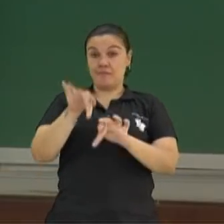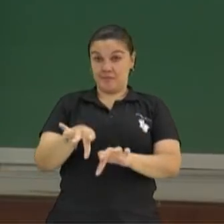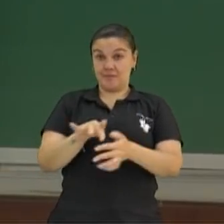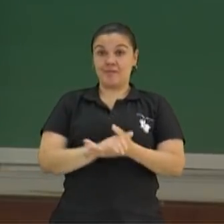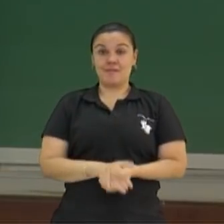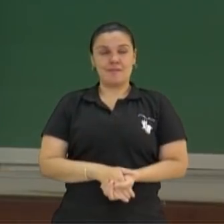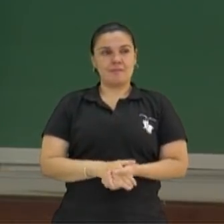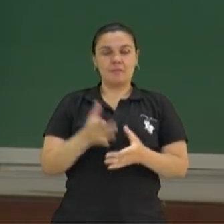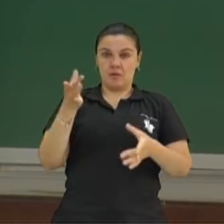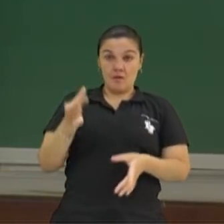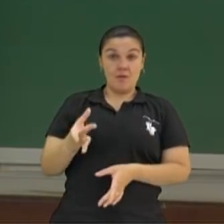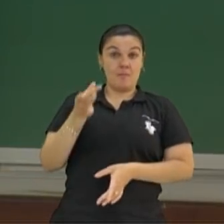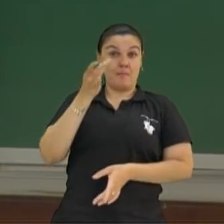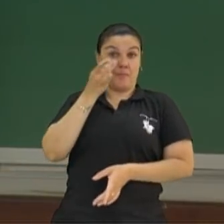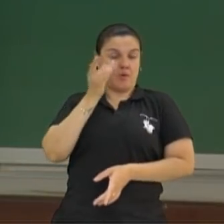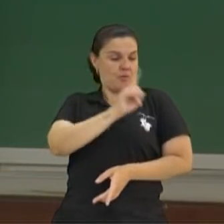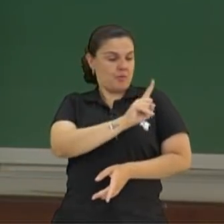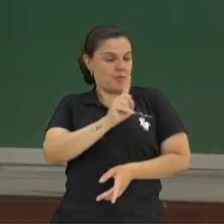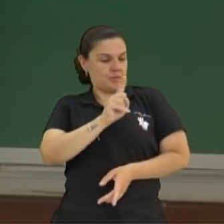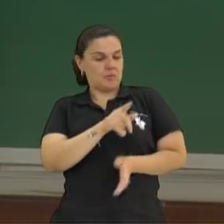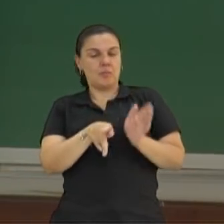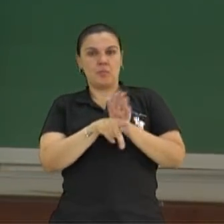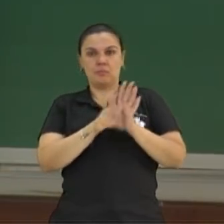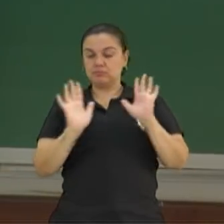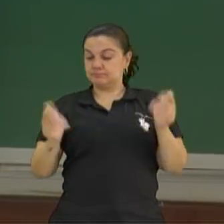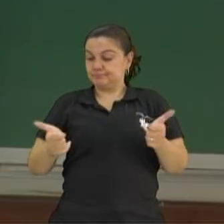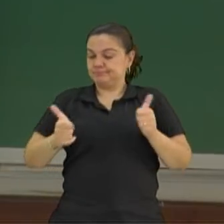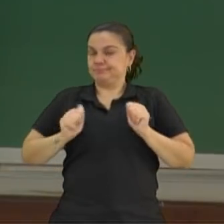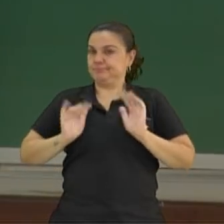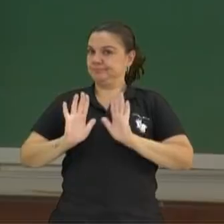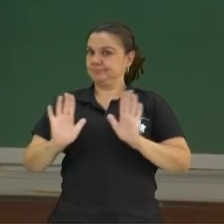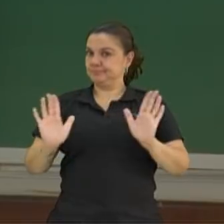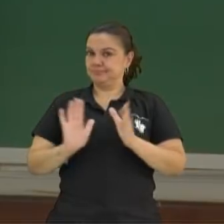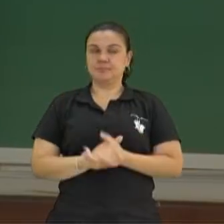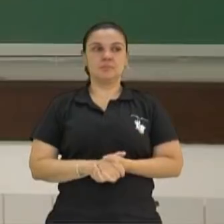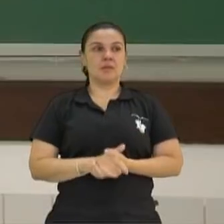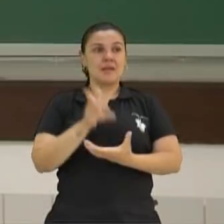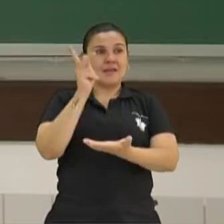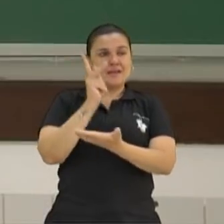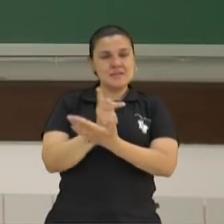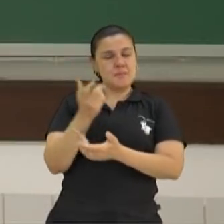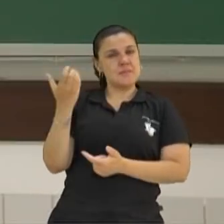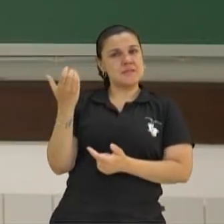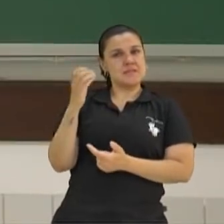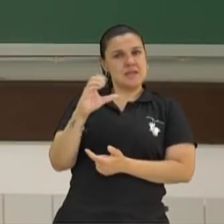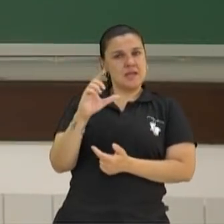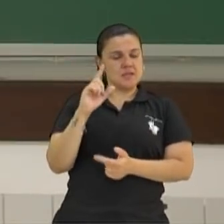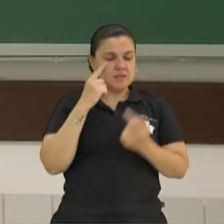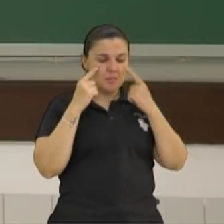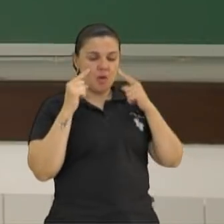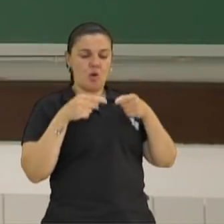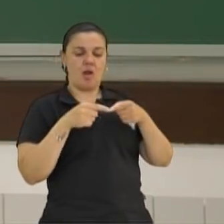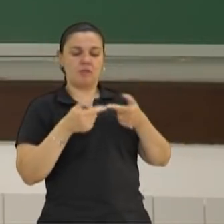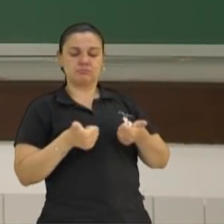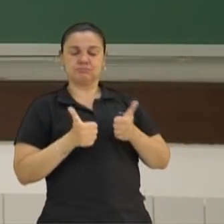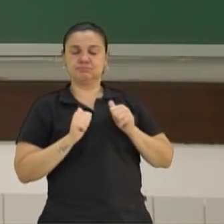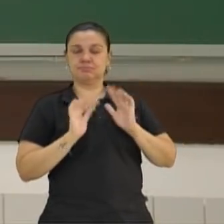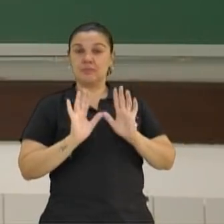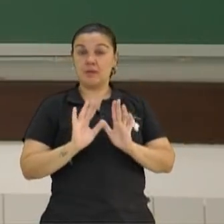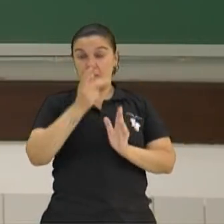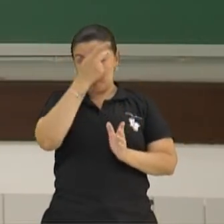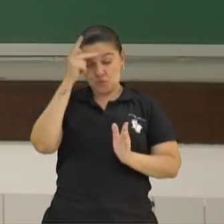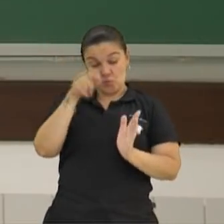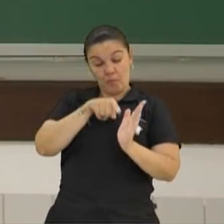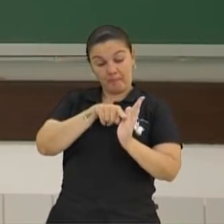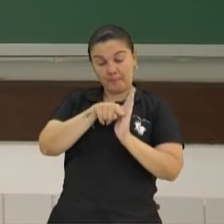essa comprovação ou não, sem um olhar condicionado. Quando a gente fala em ciência em olhar condicionado, é que o cientista, quando